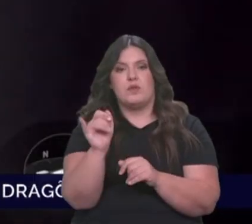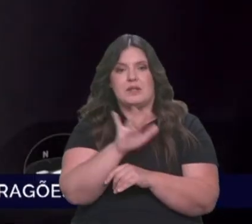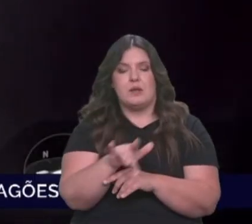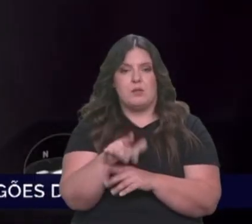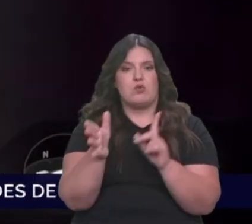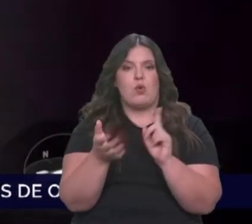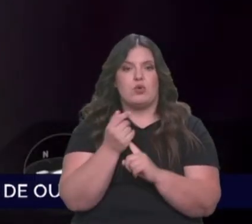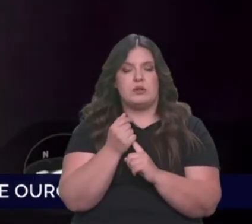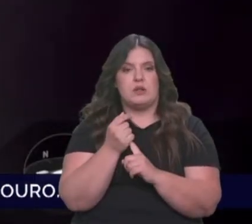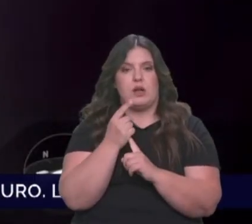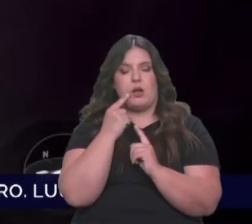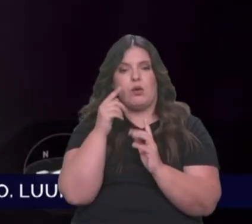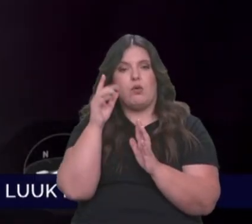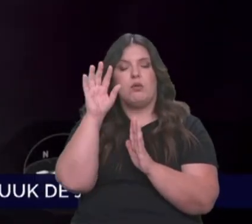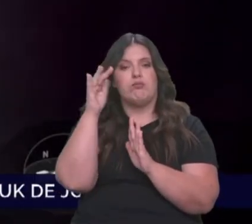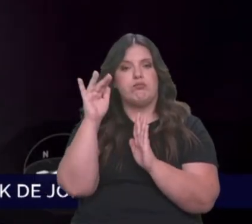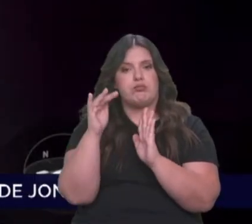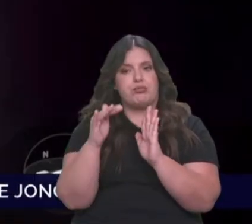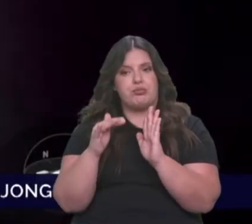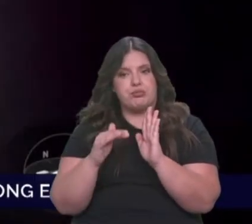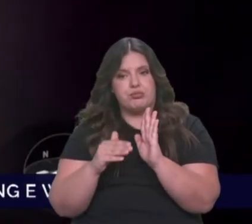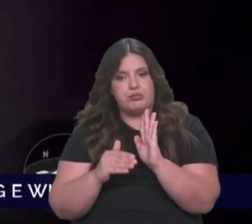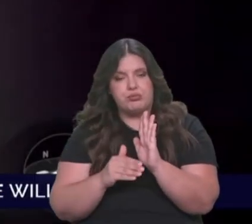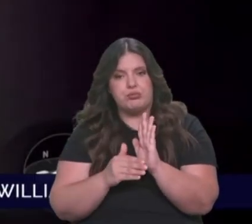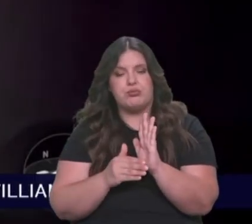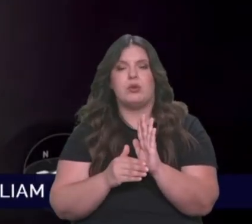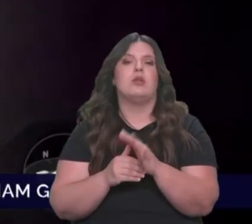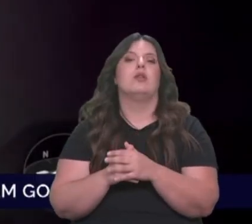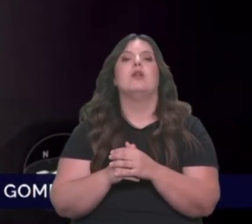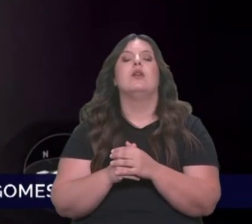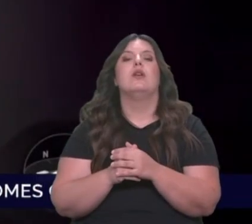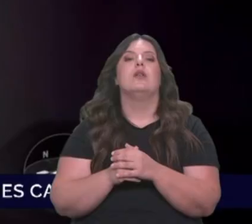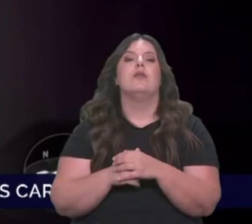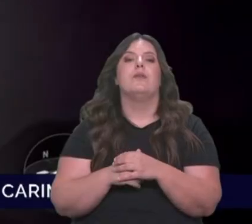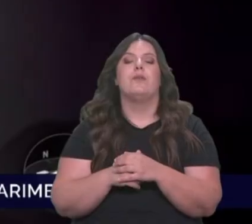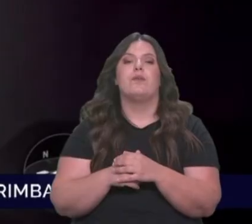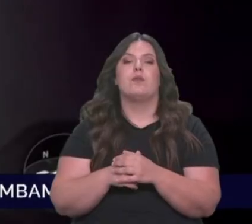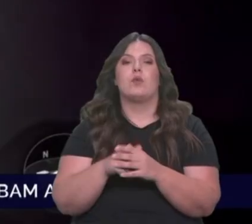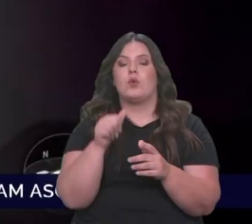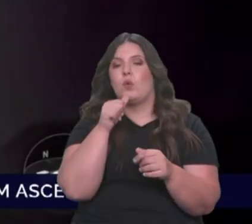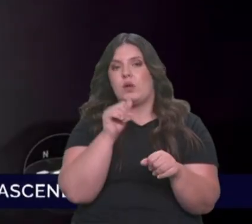conseguiu amarar, ou seja, aterrar no